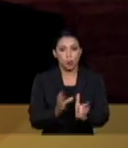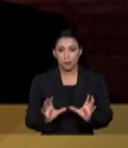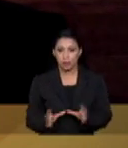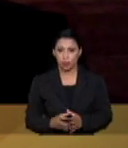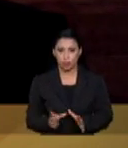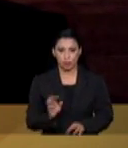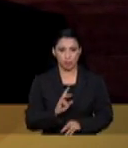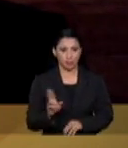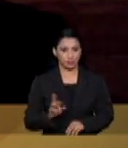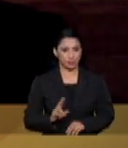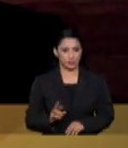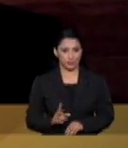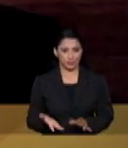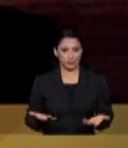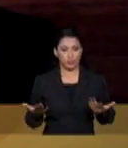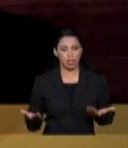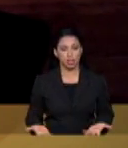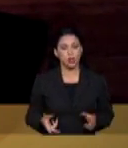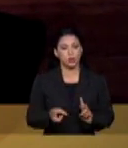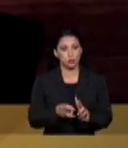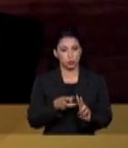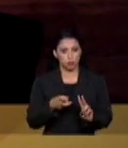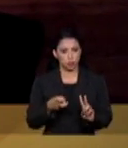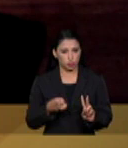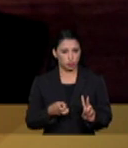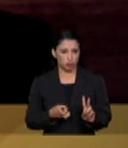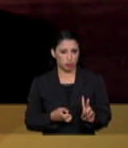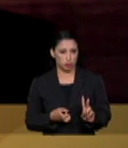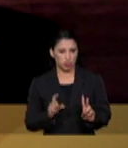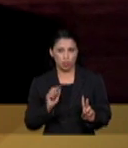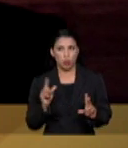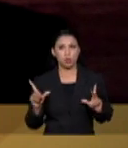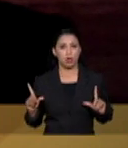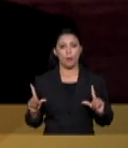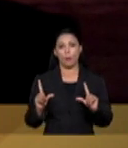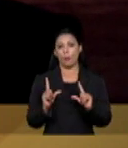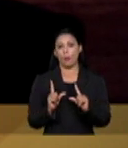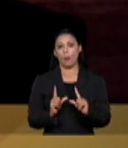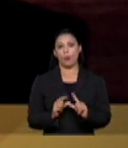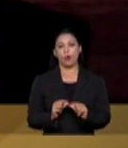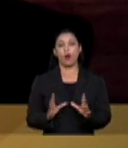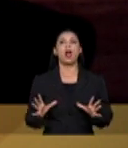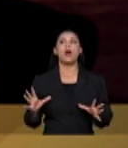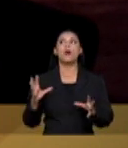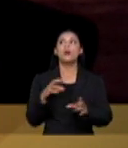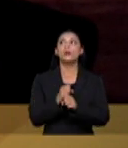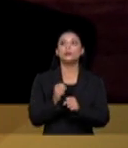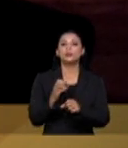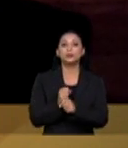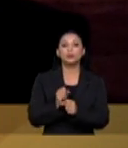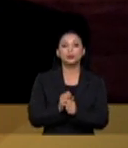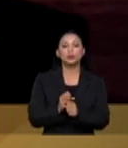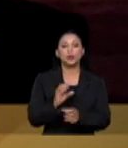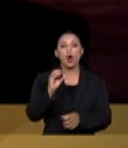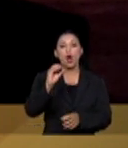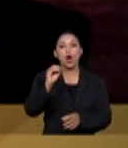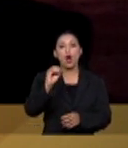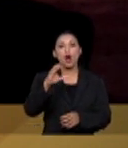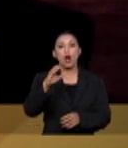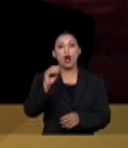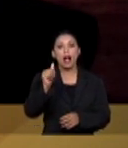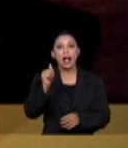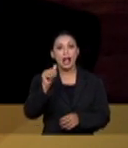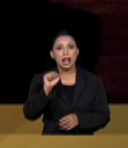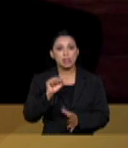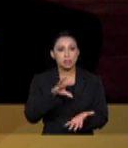Pauta recurso extraordinário 017 365 Funai contra uma de Santa Catarina quem